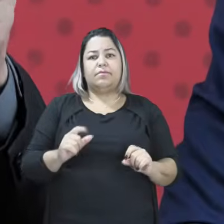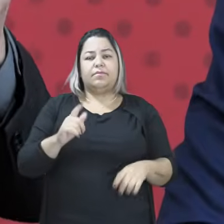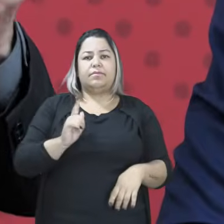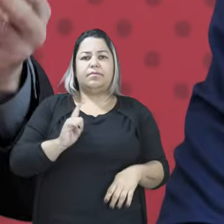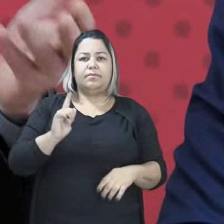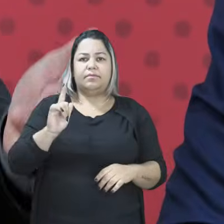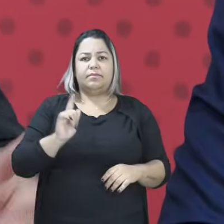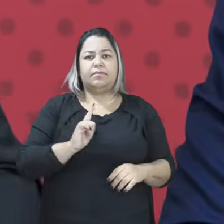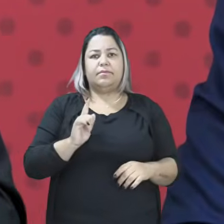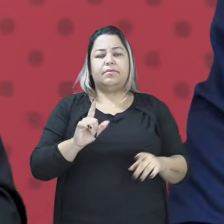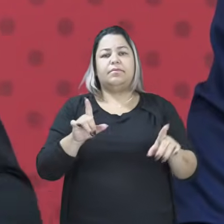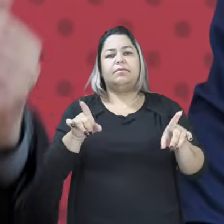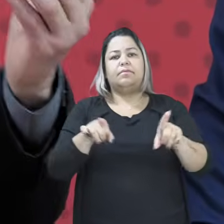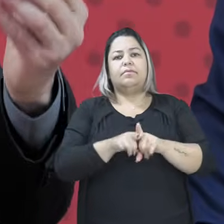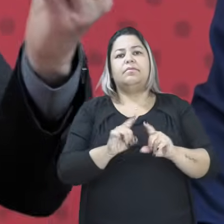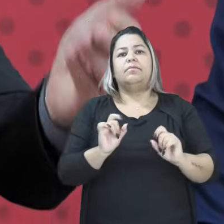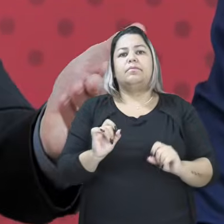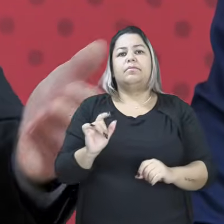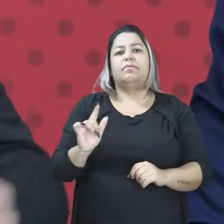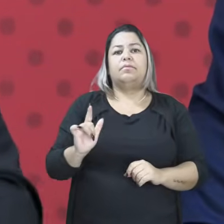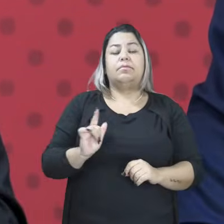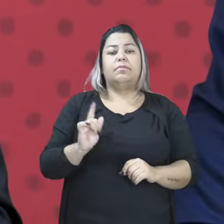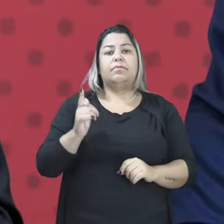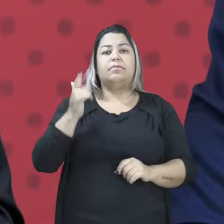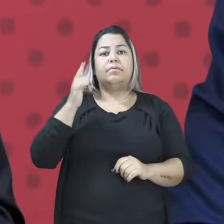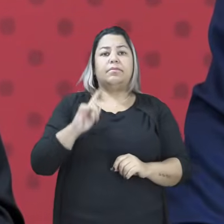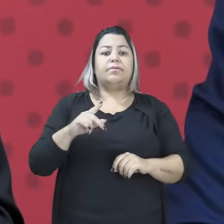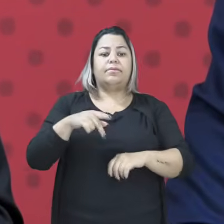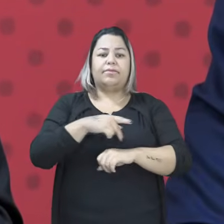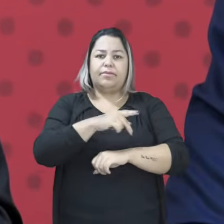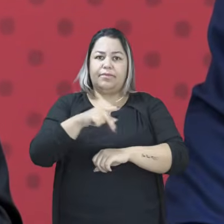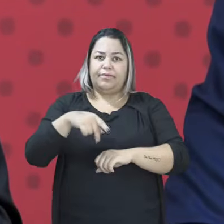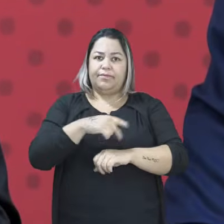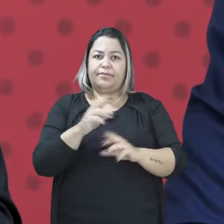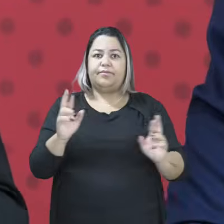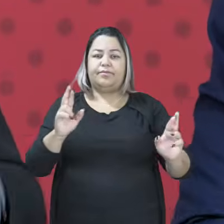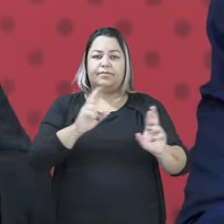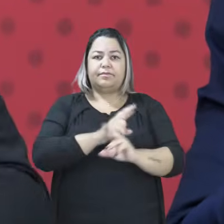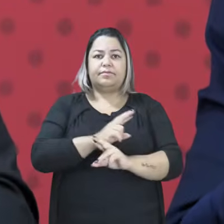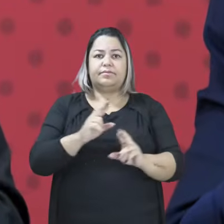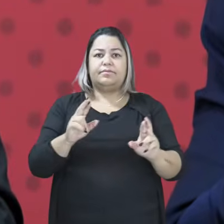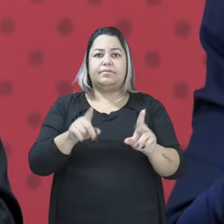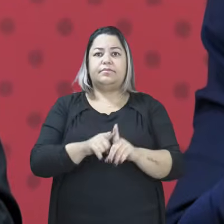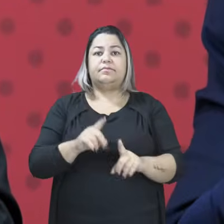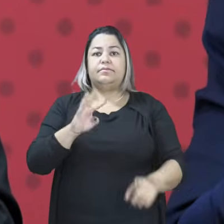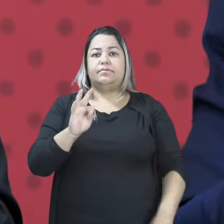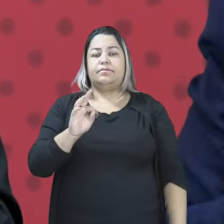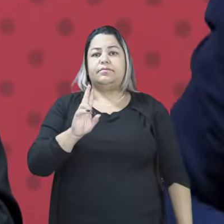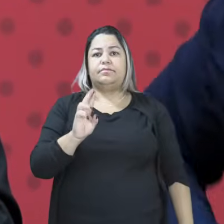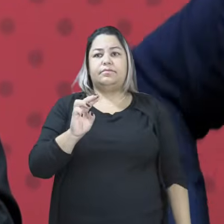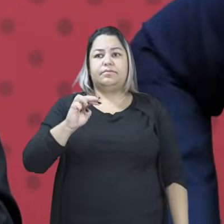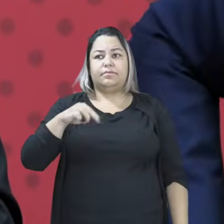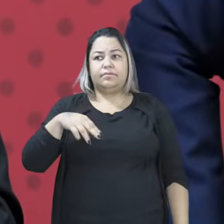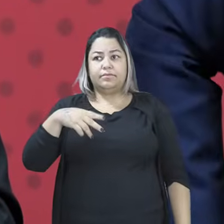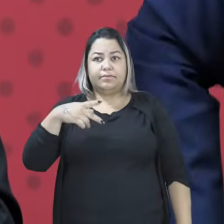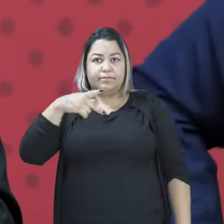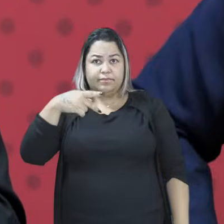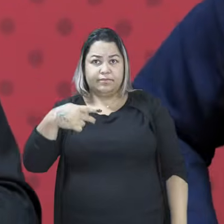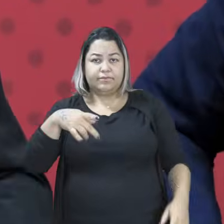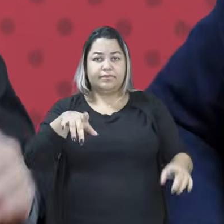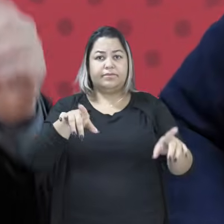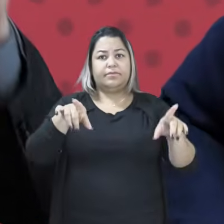da conjuntura, tanto internacional em relação ao comportamento do Trump, como internamente em relação